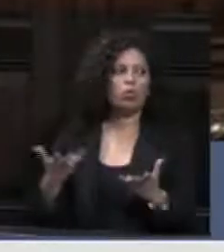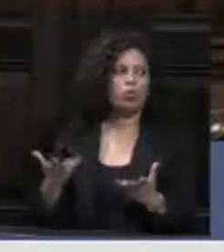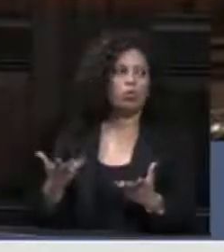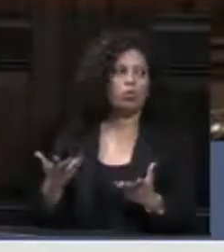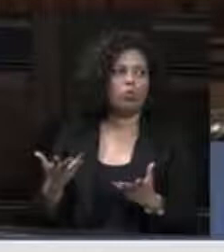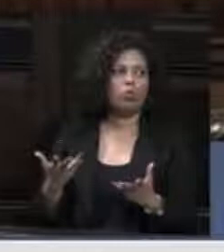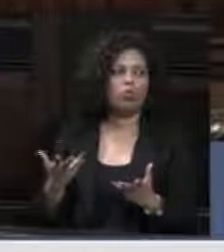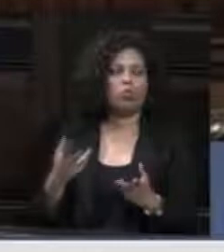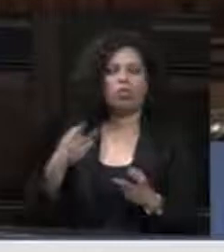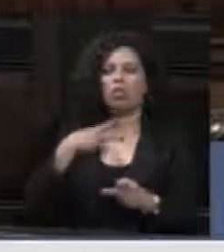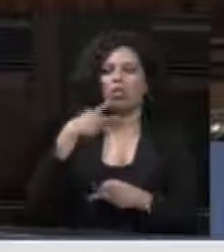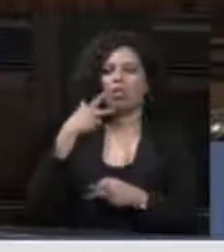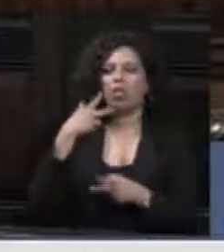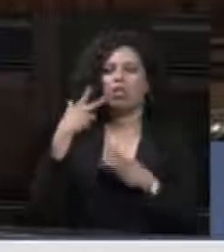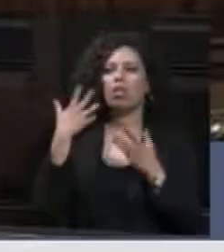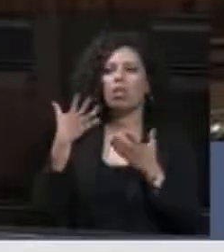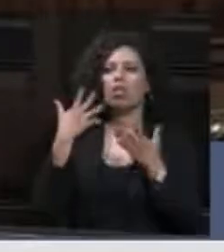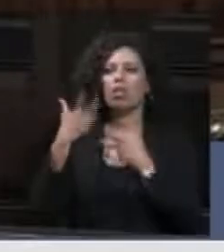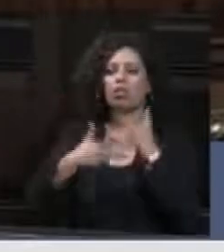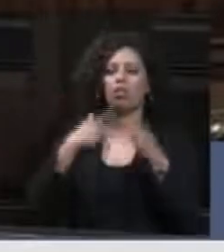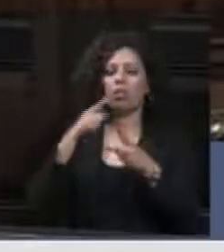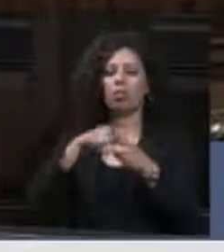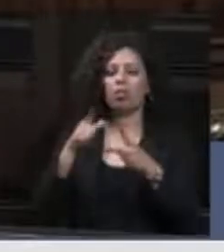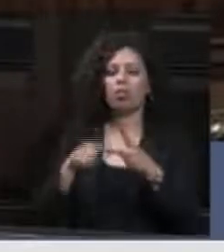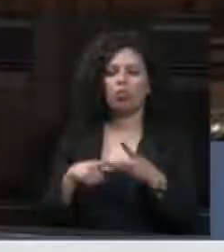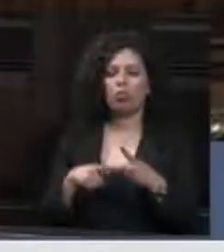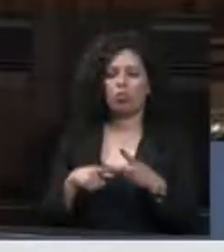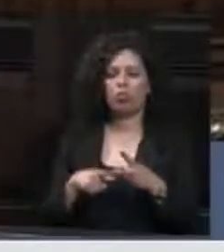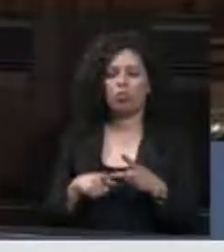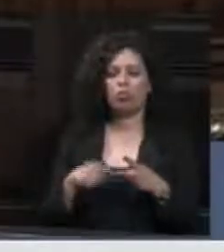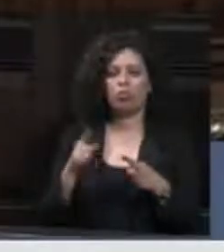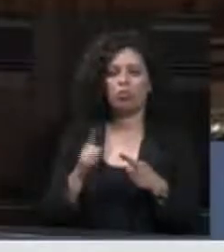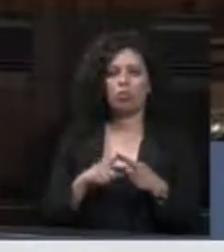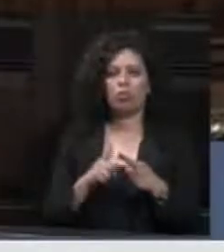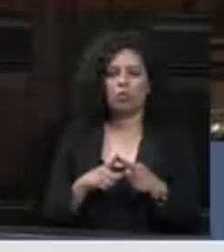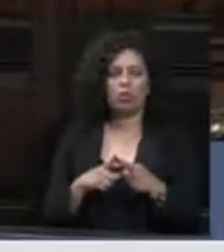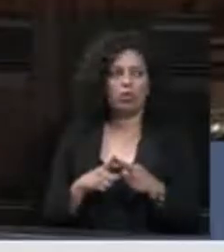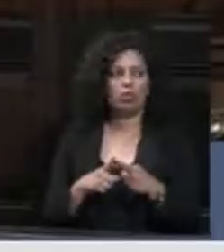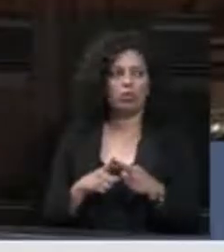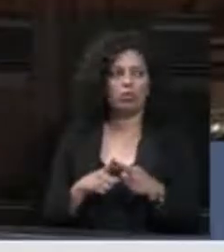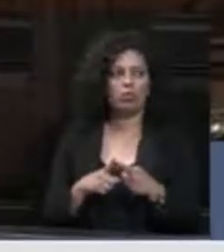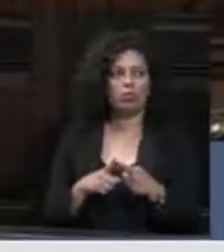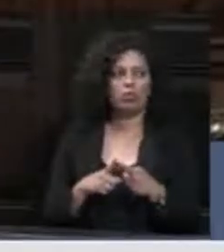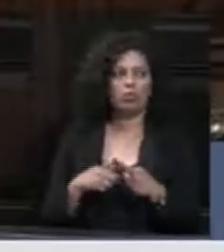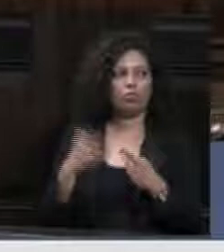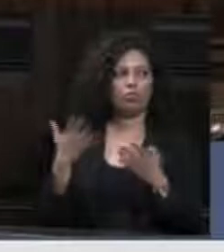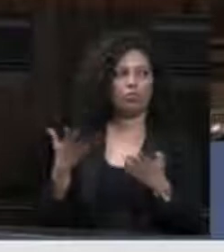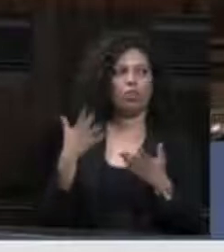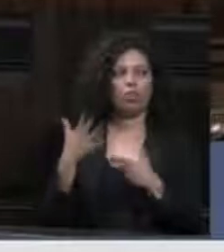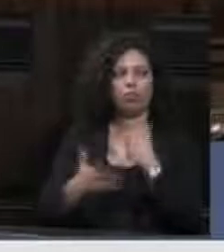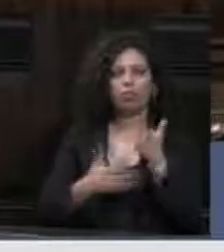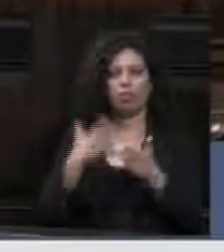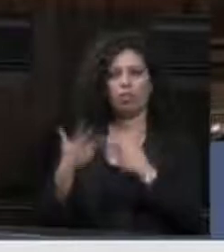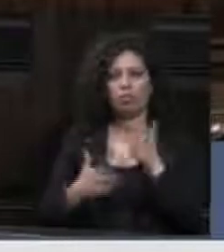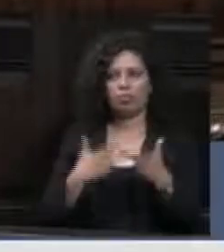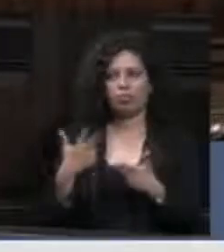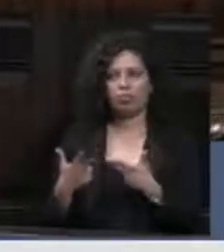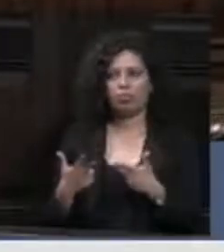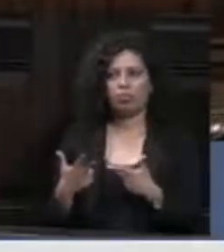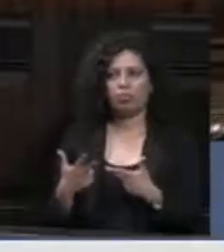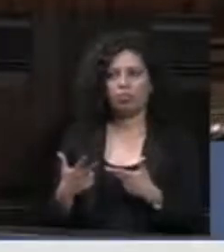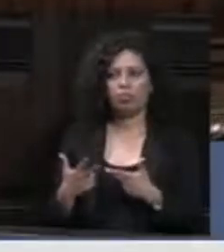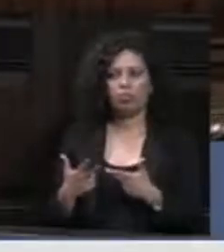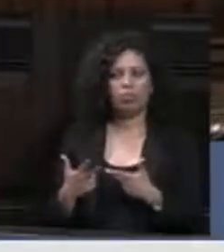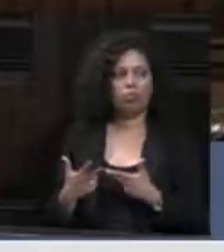por duas razões. Em primeiro lugar, quero aqui fazer menção